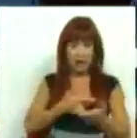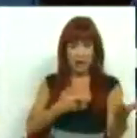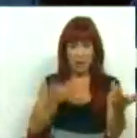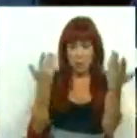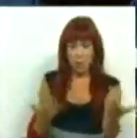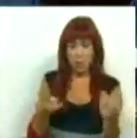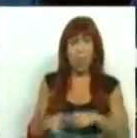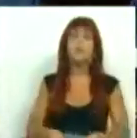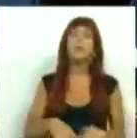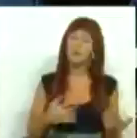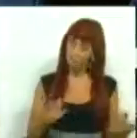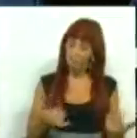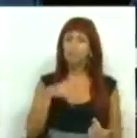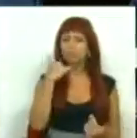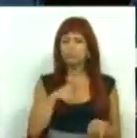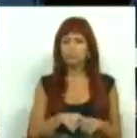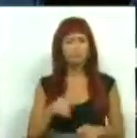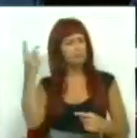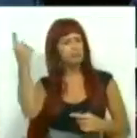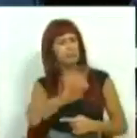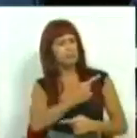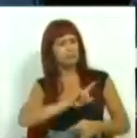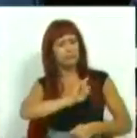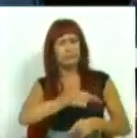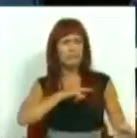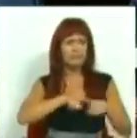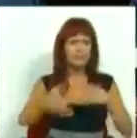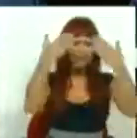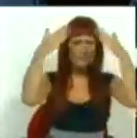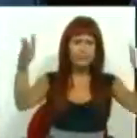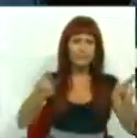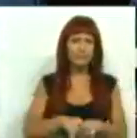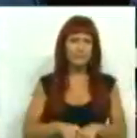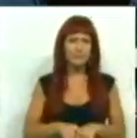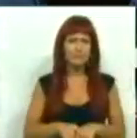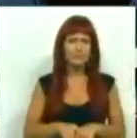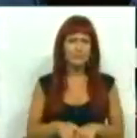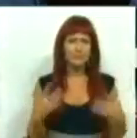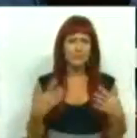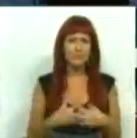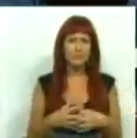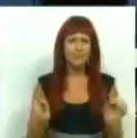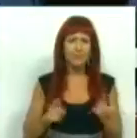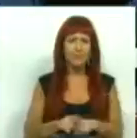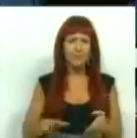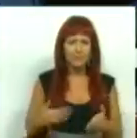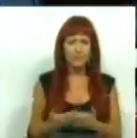essas, hoje, felizmente, subordinadas ao poder político democrático, não restam dúvidas que